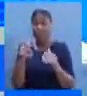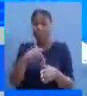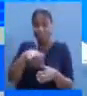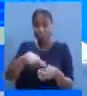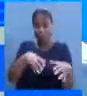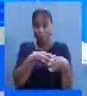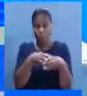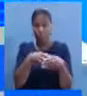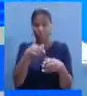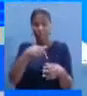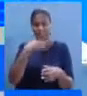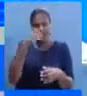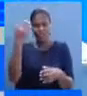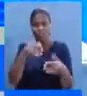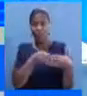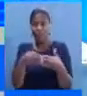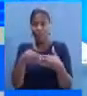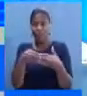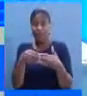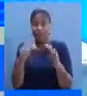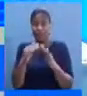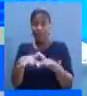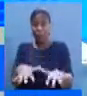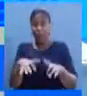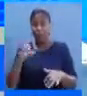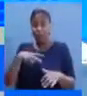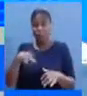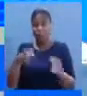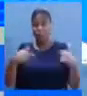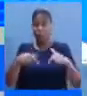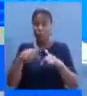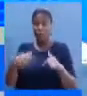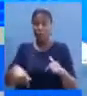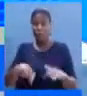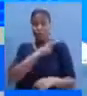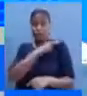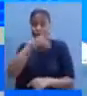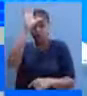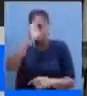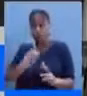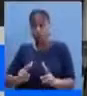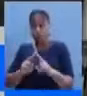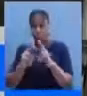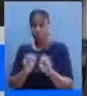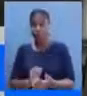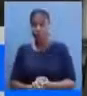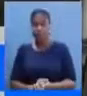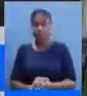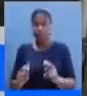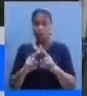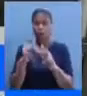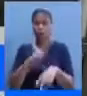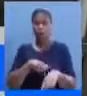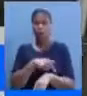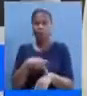dentro da comunidade. Esta manhã, o líder da Casa Parlamentar Portuguesa teve um encontro com o chefe do governo. O encontro durou